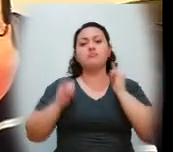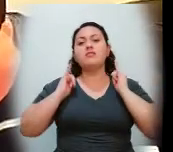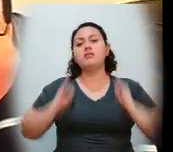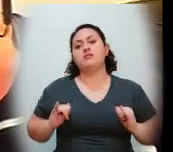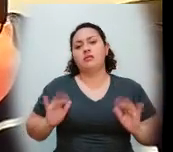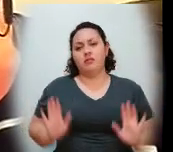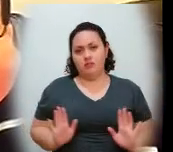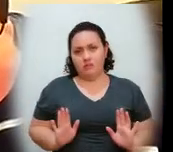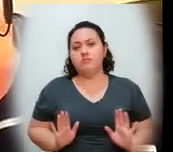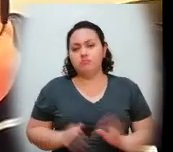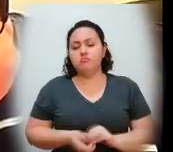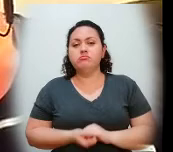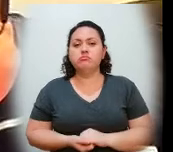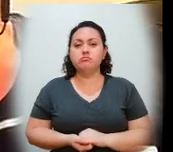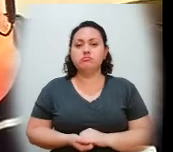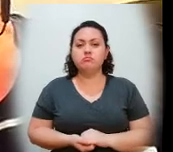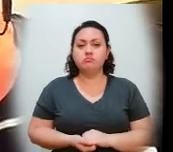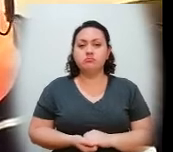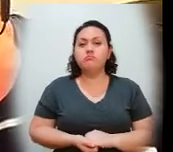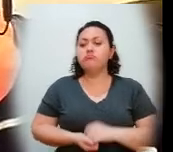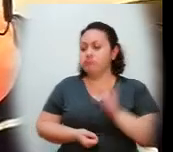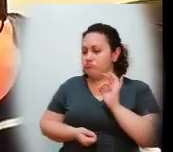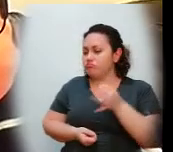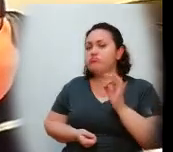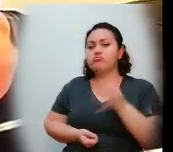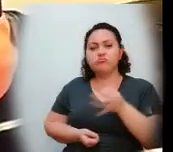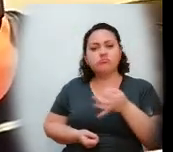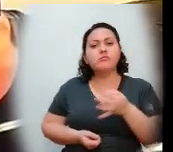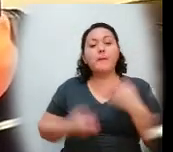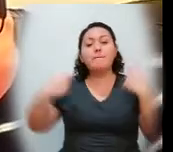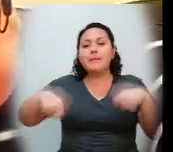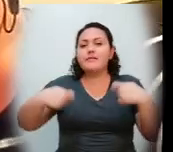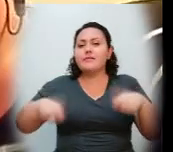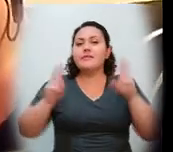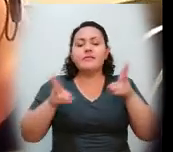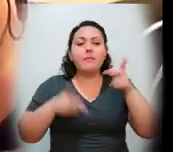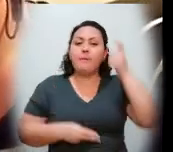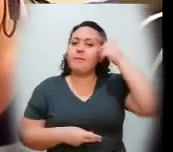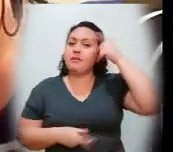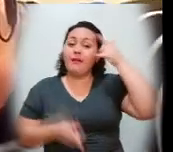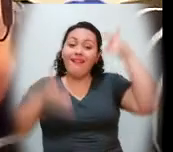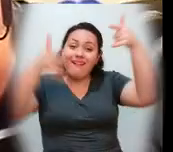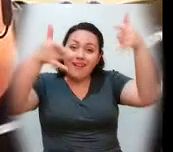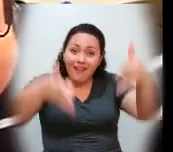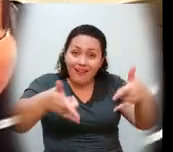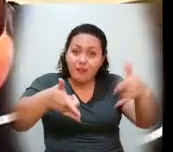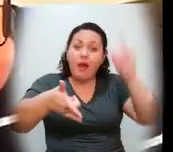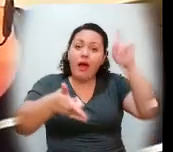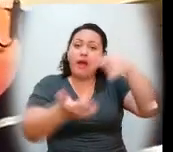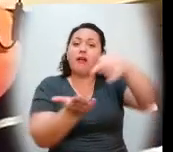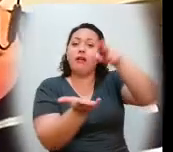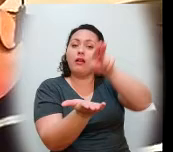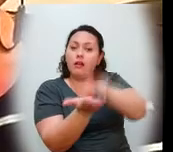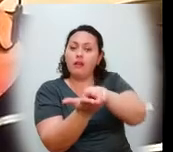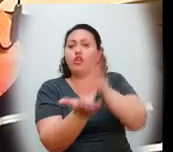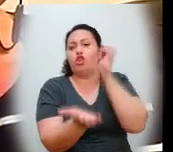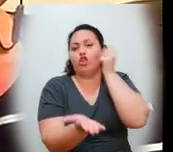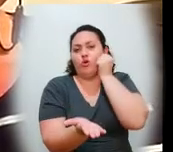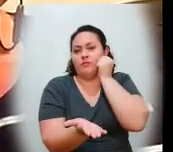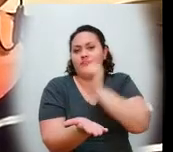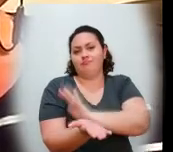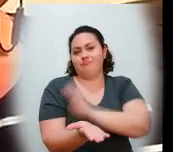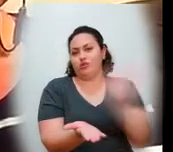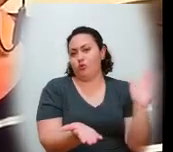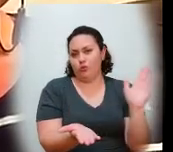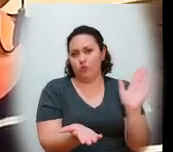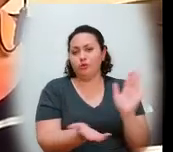relaxamento. Né? Eu acho que é sempre essa associação de que a cama é para dormir, né? Uhum, De que a cama ela